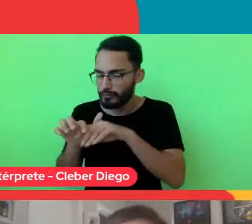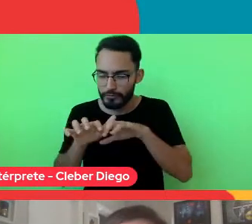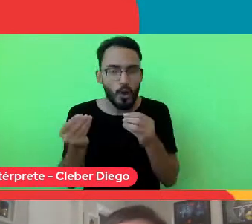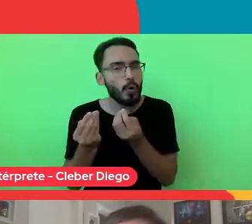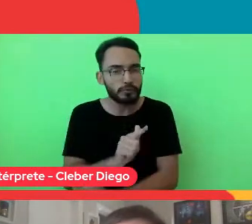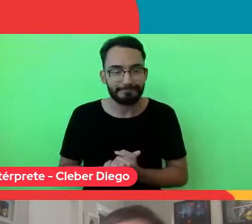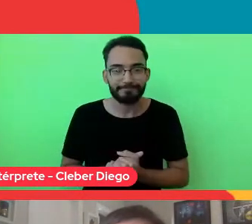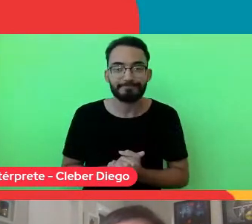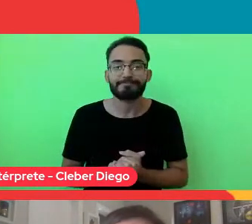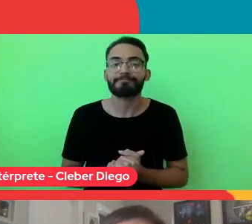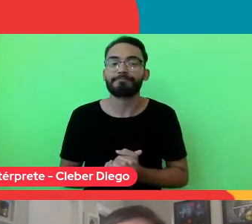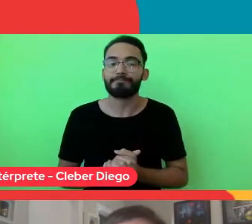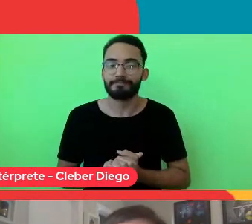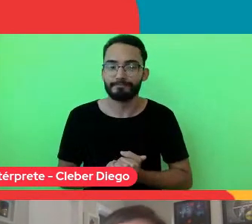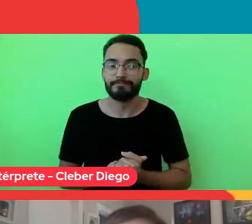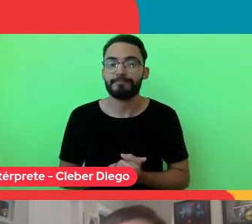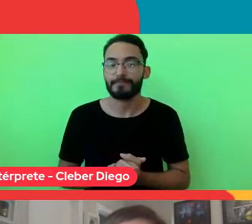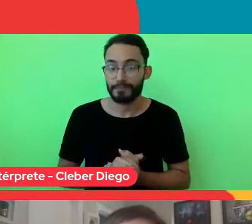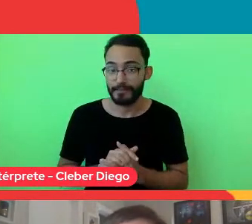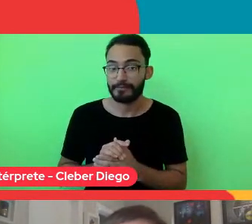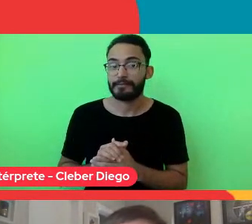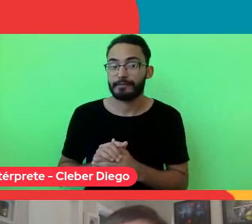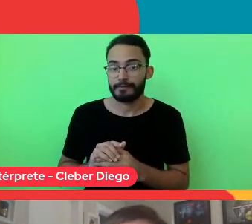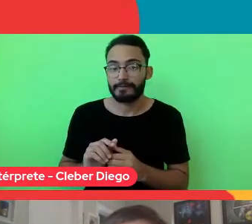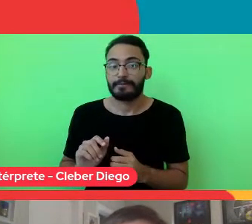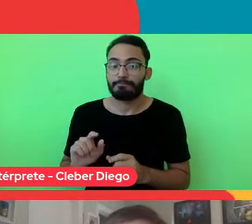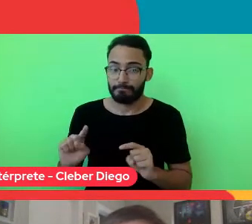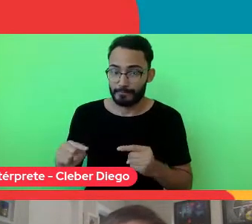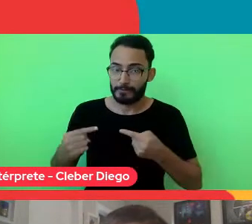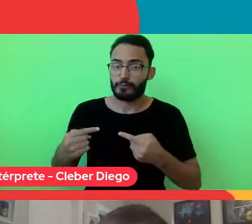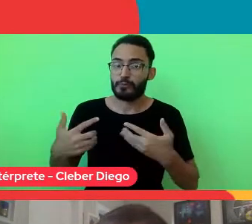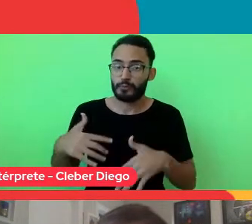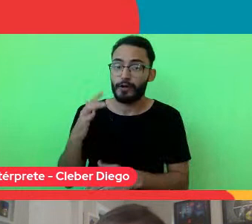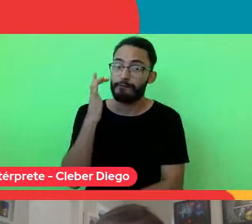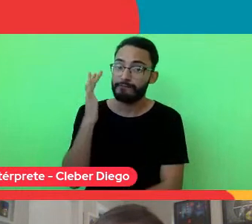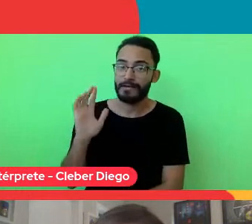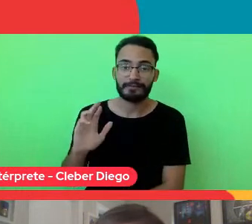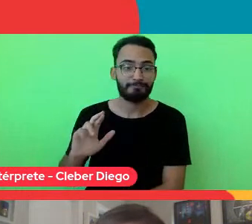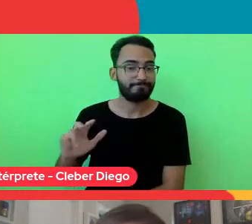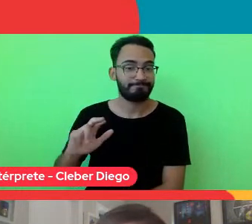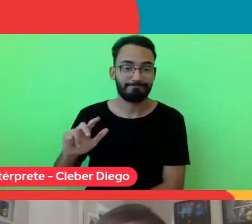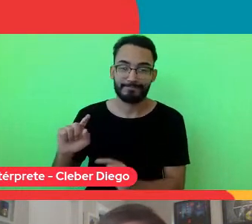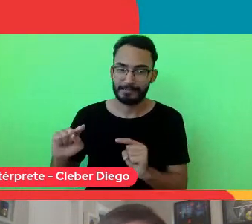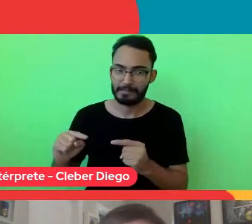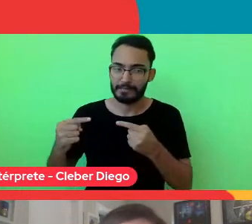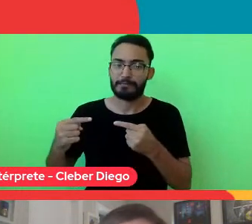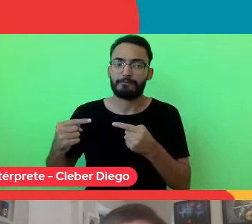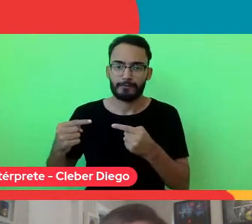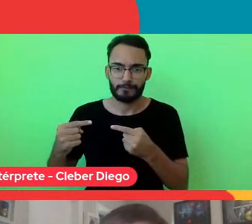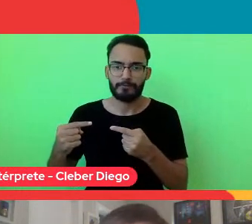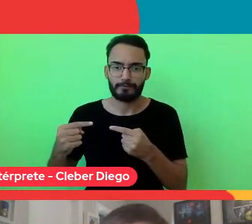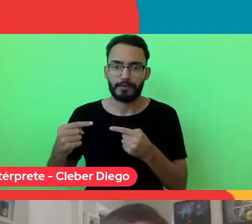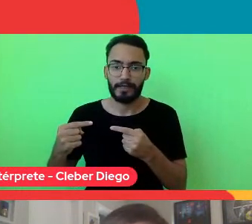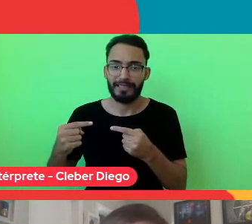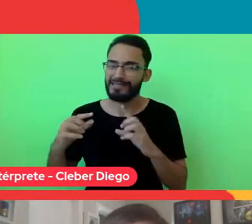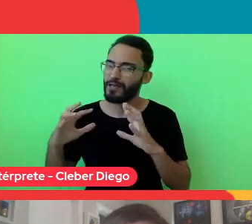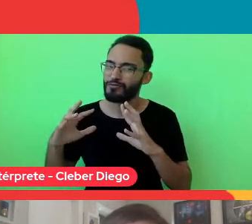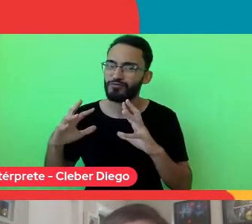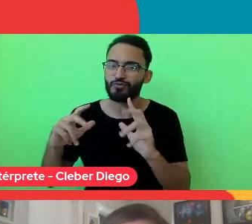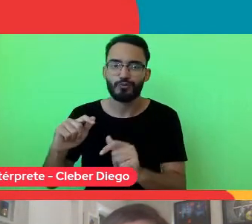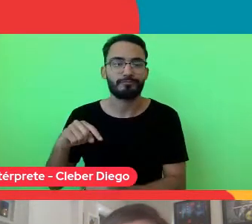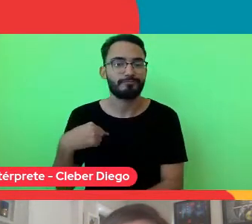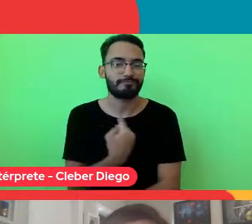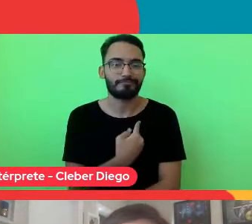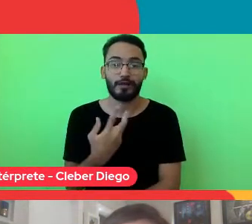Olha, isso é um dos maiores desafios, eu acho, não é fácil, né? E é um dos maiores desafios. Acho que é um desafio para todos nós,